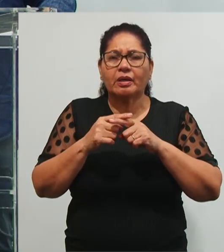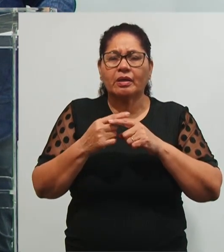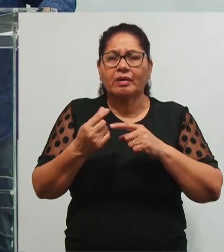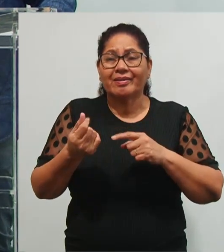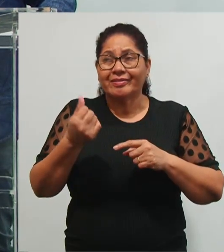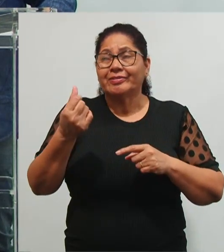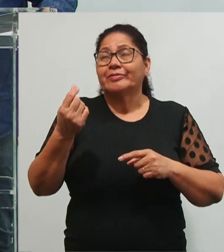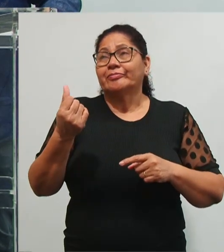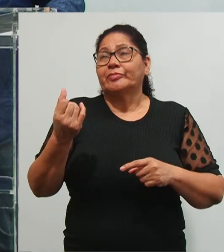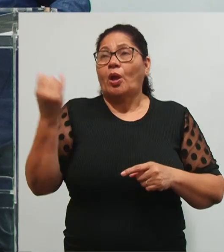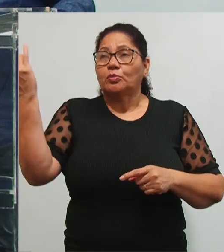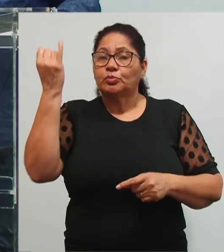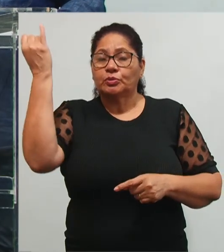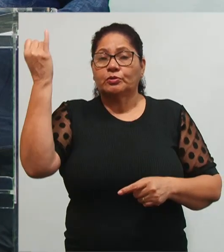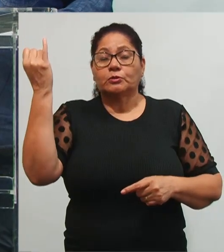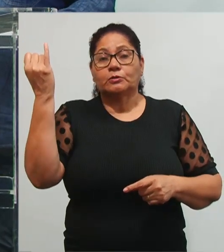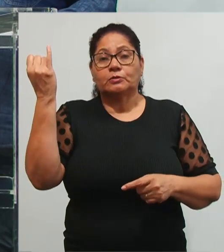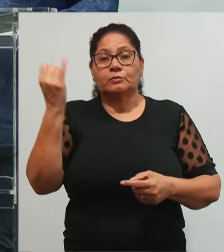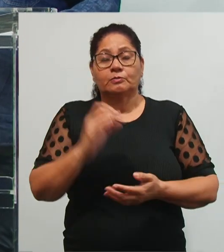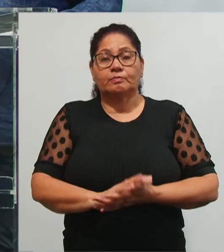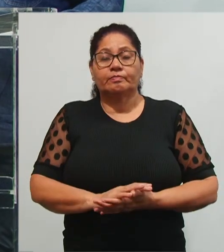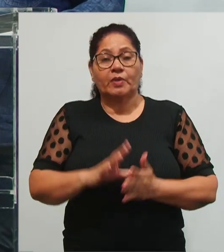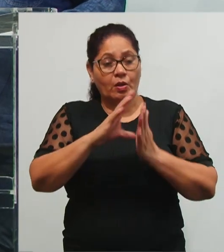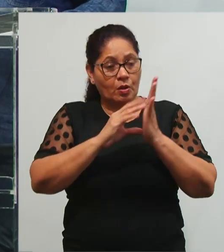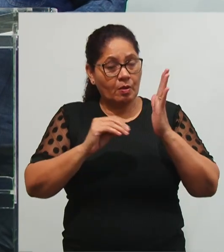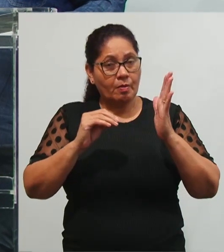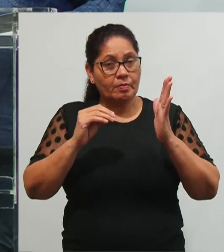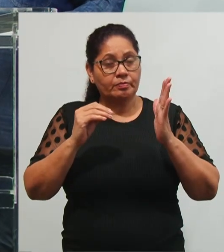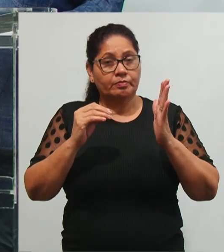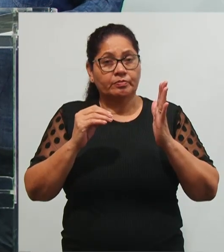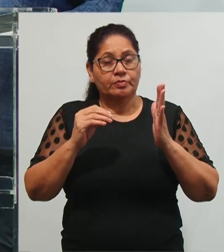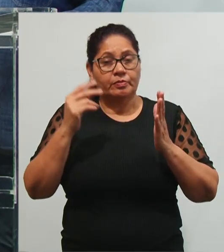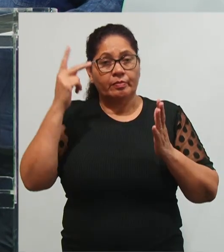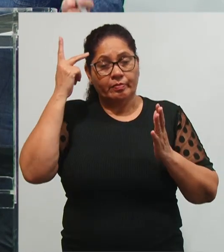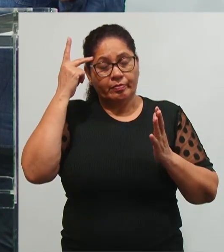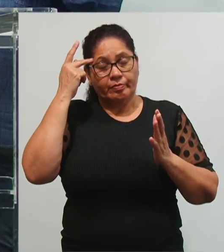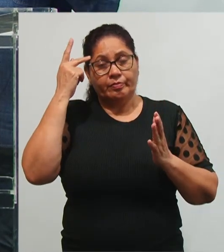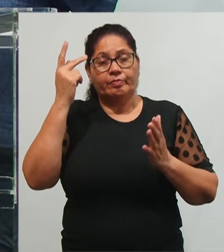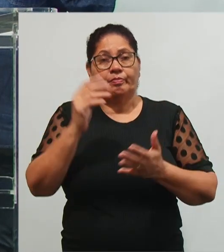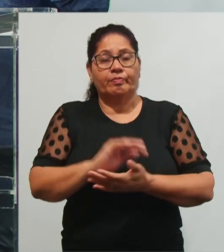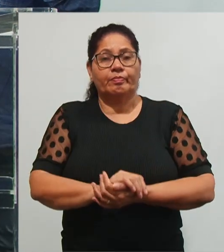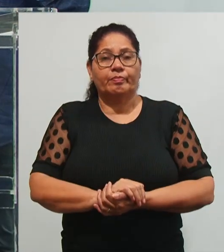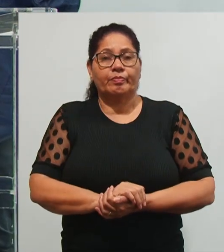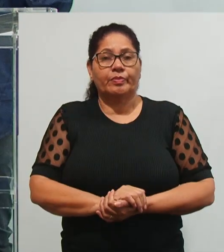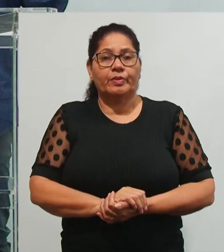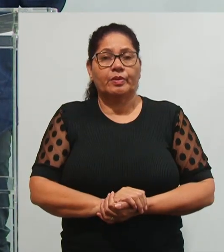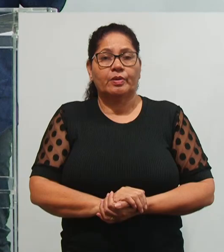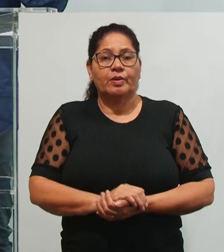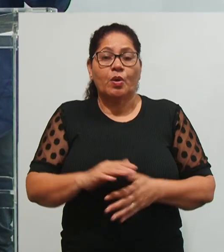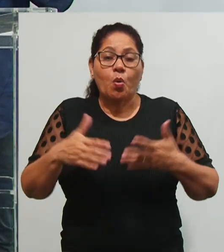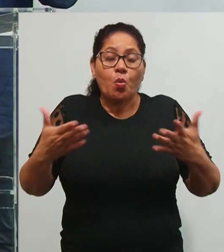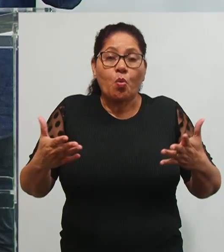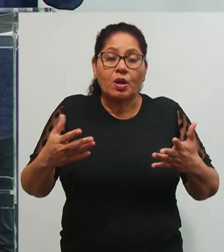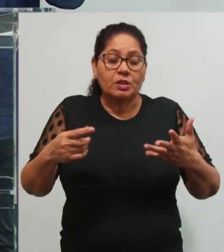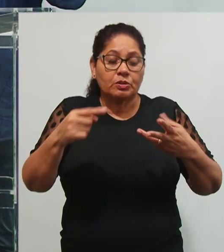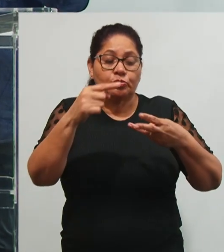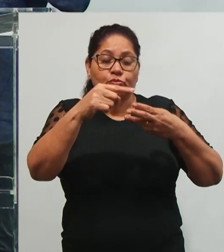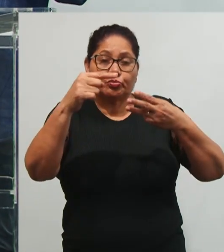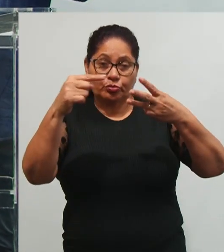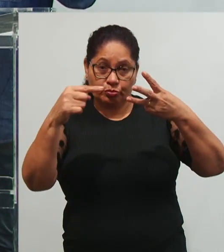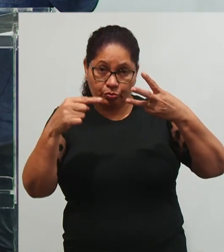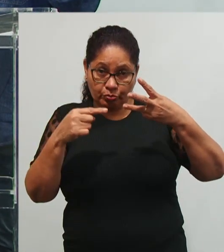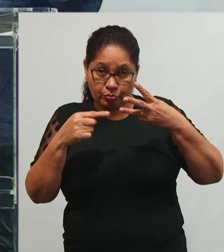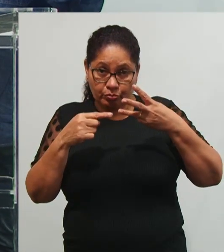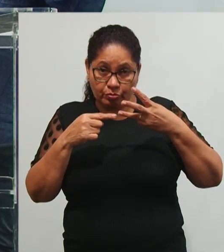o custo é importantíssimo. E logo, nessa abordagem tradicional, a gente vai perceber, né, o quanto essas